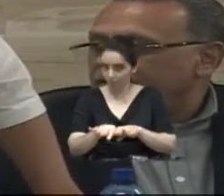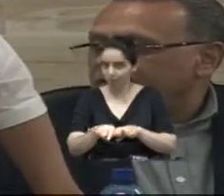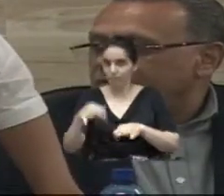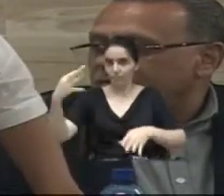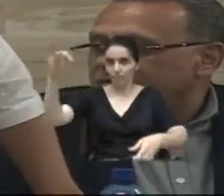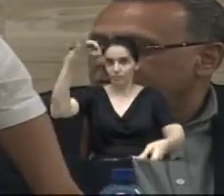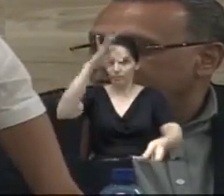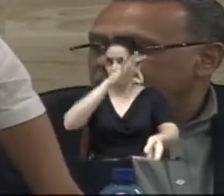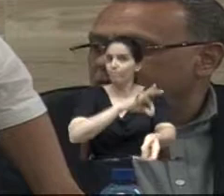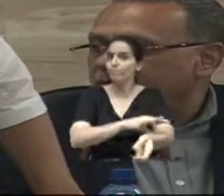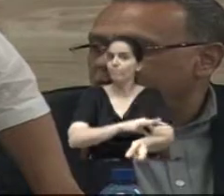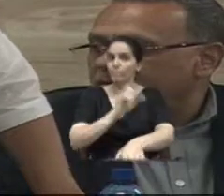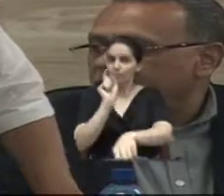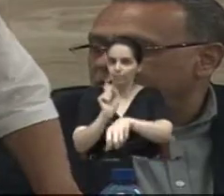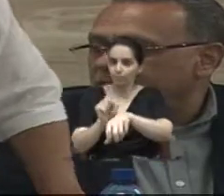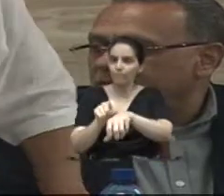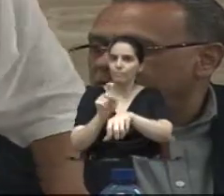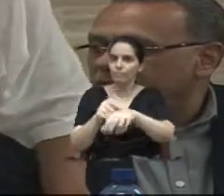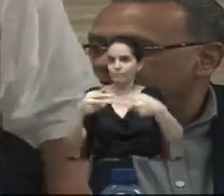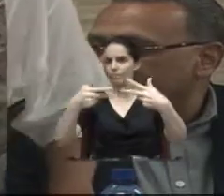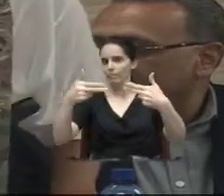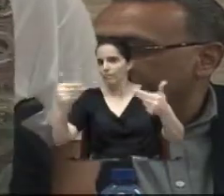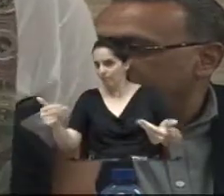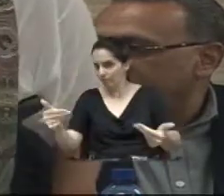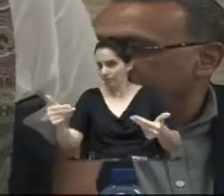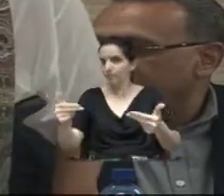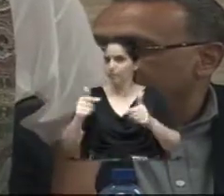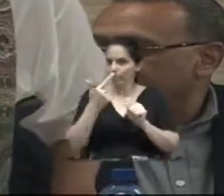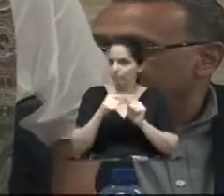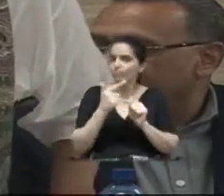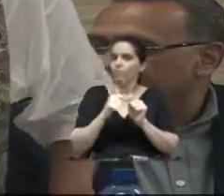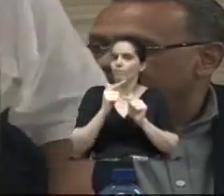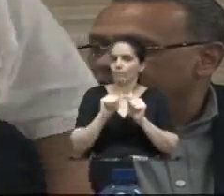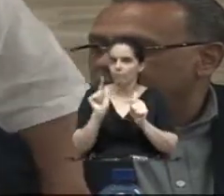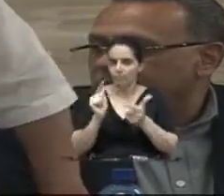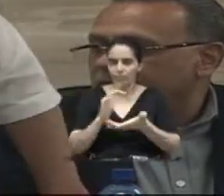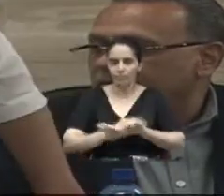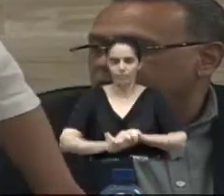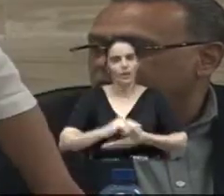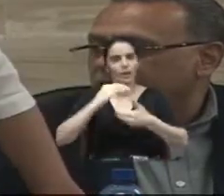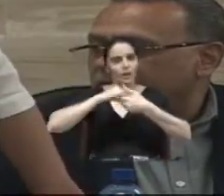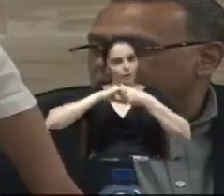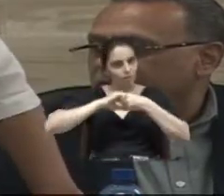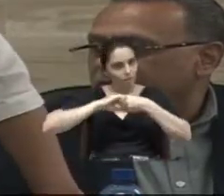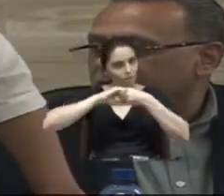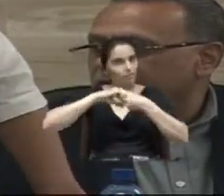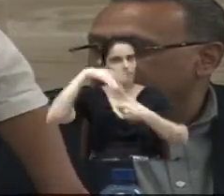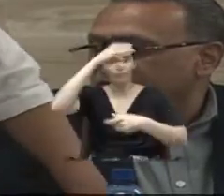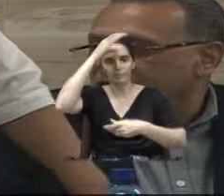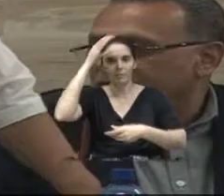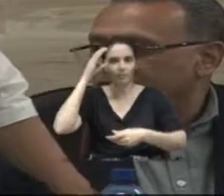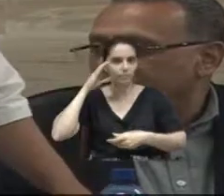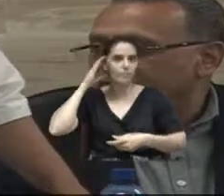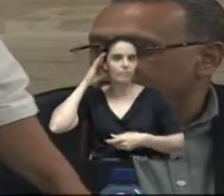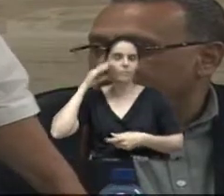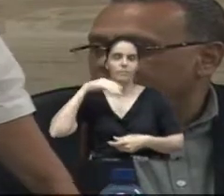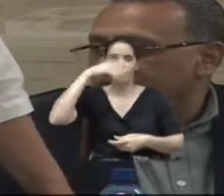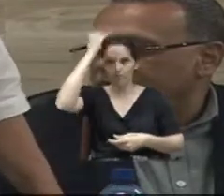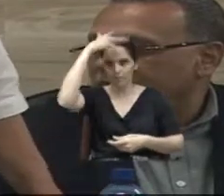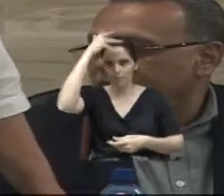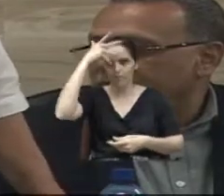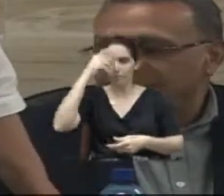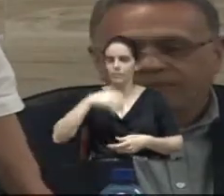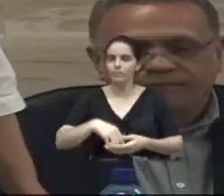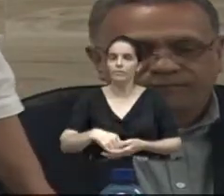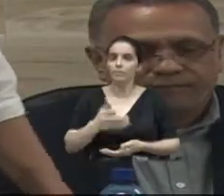dengue, escorpião e outras problemas que traz na cidade. Então, parabéns à vereadora. Tenho tentado também ver